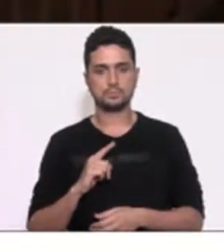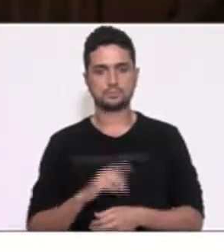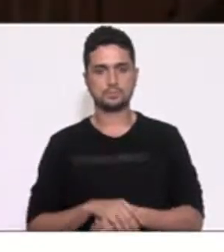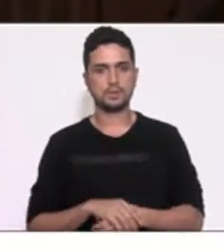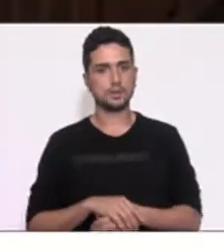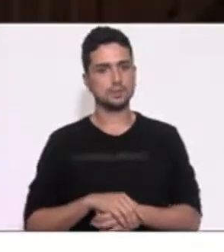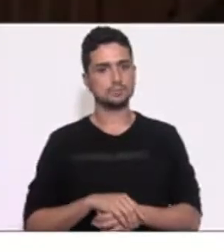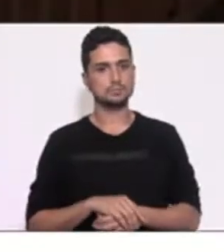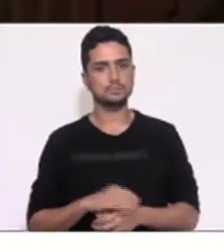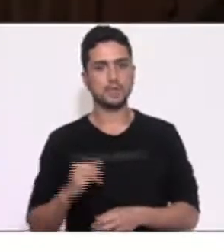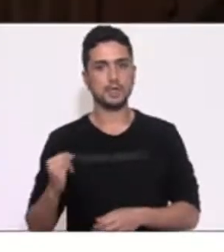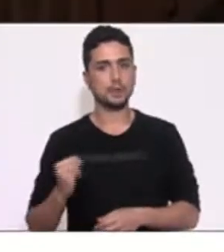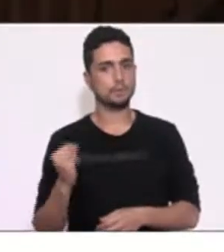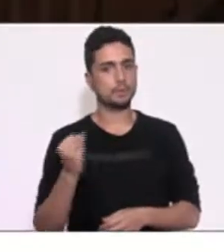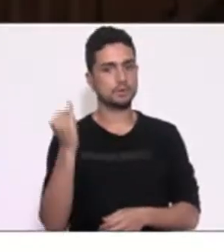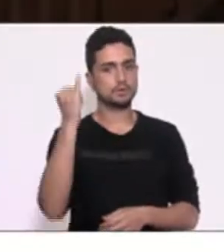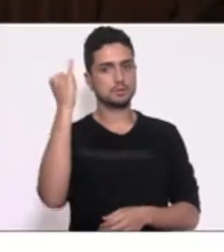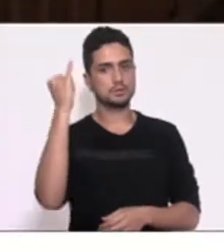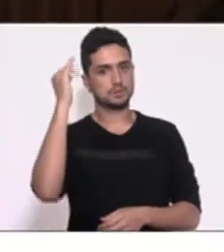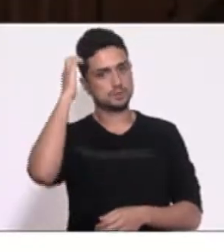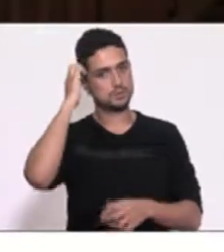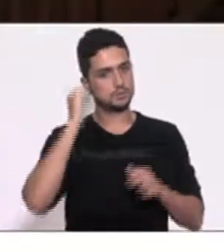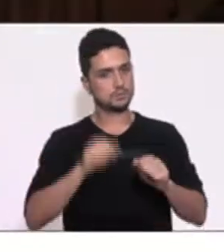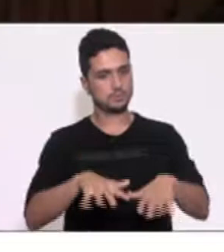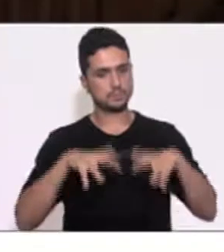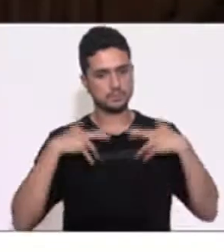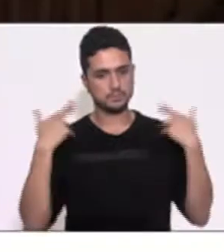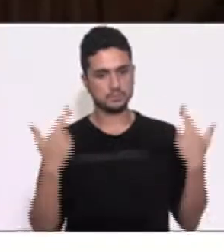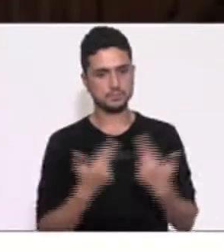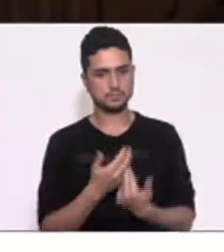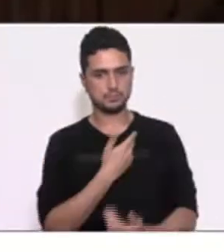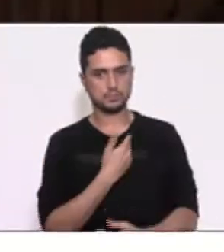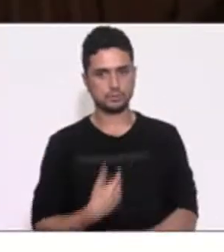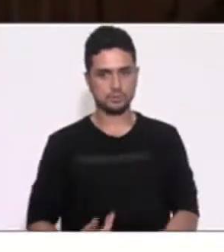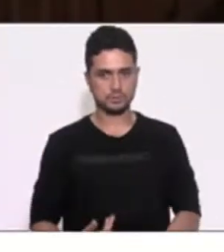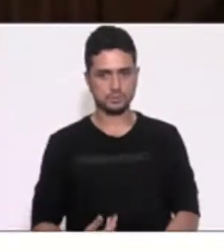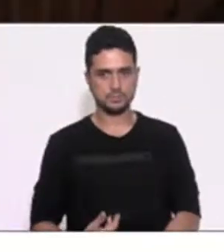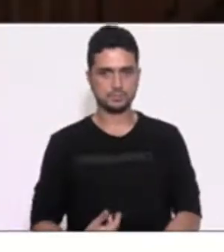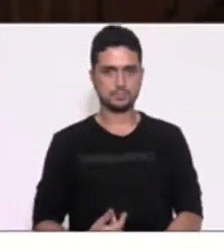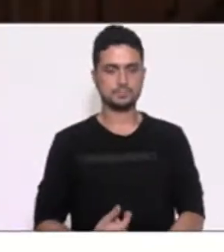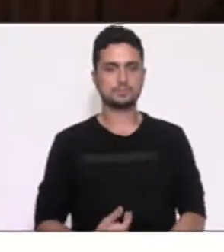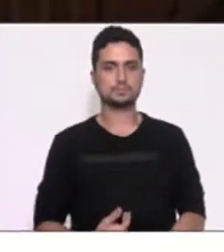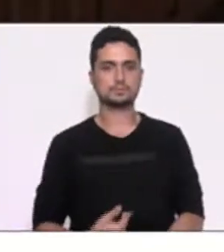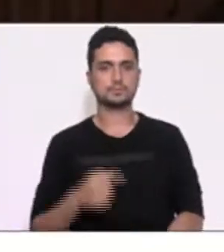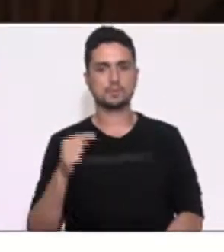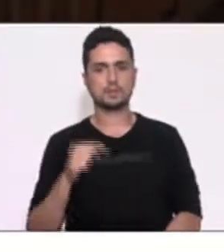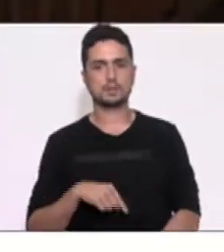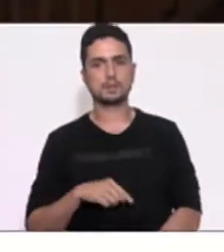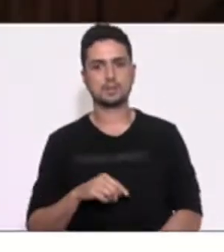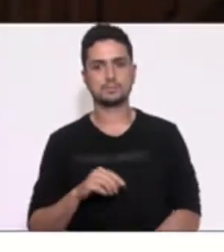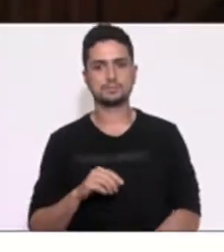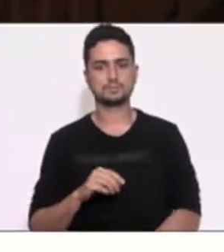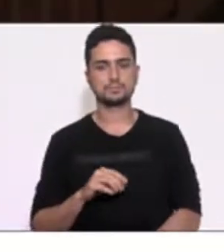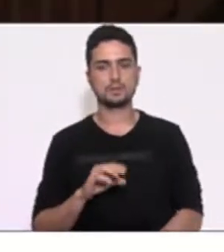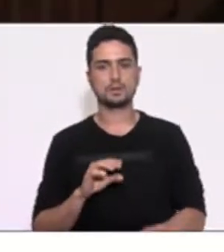importante audiência pública da Comissão de Educação